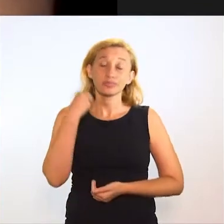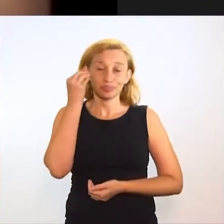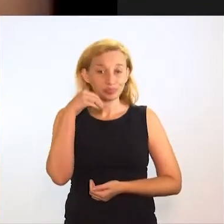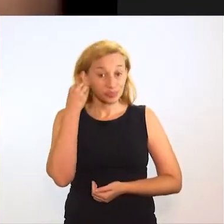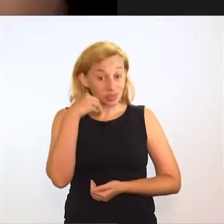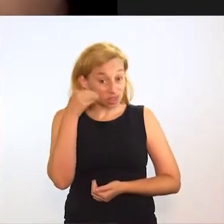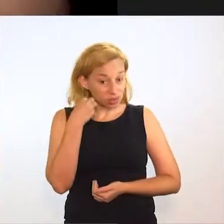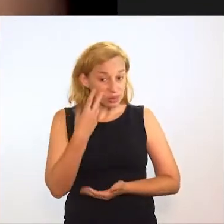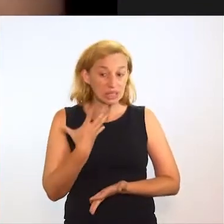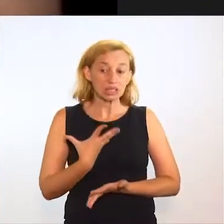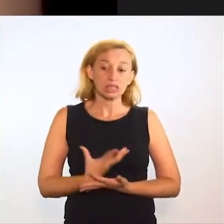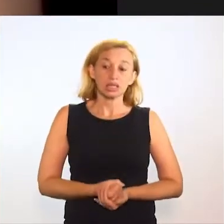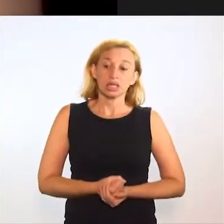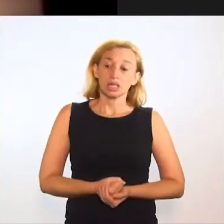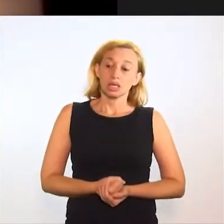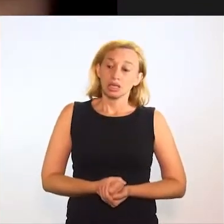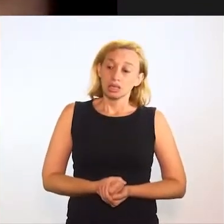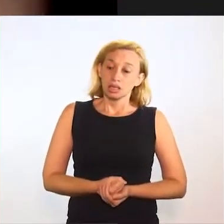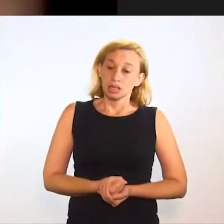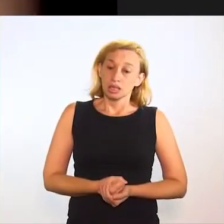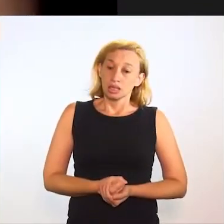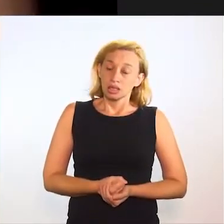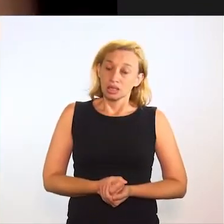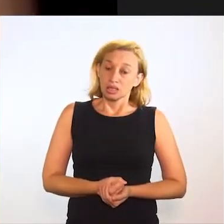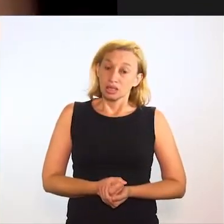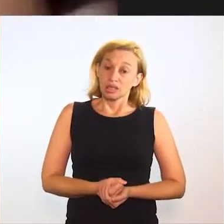Foi uma experiência